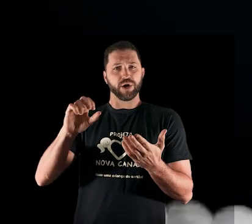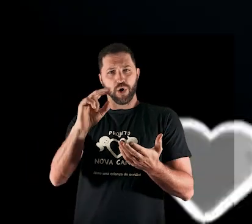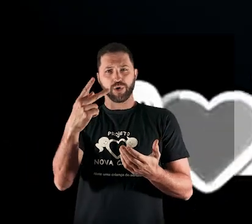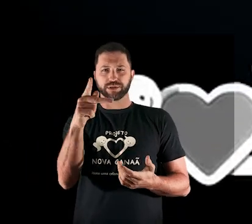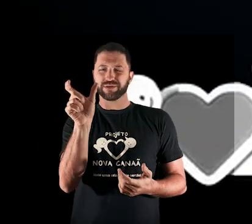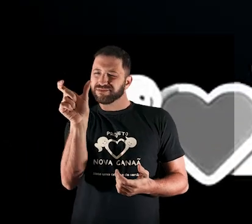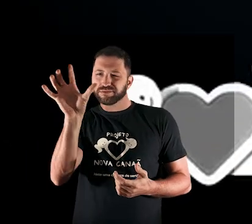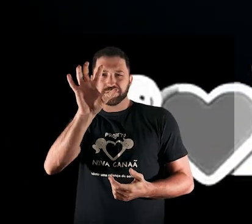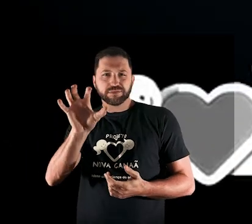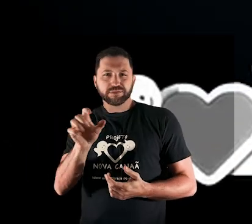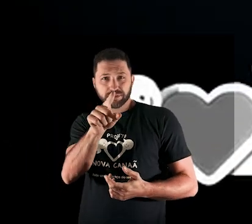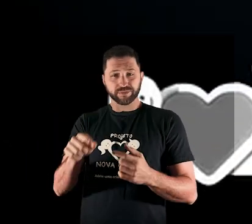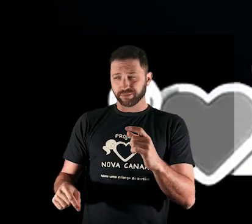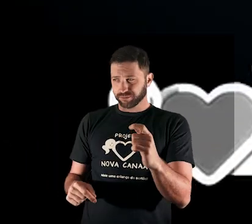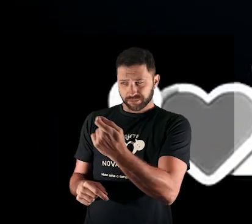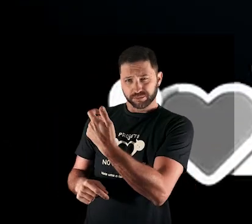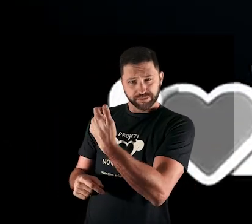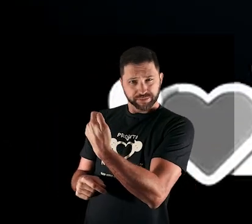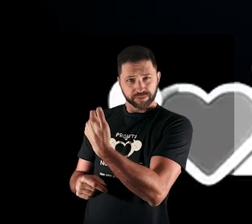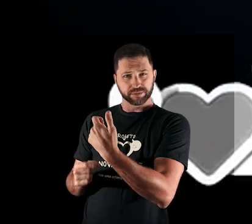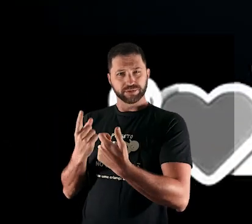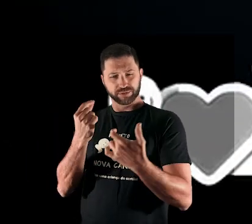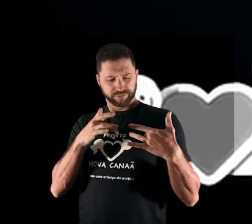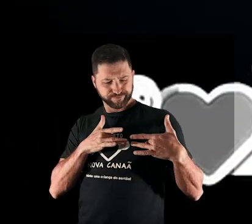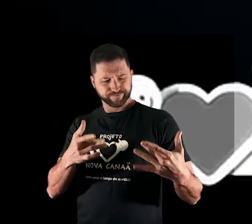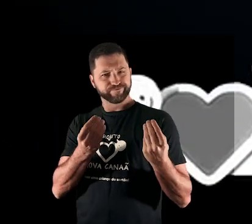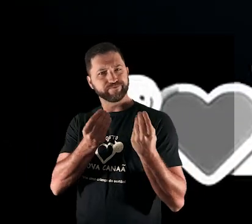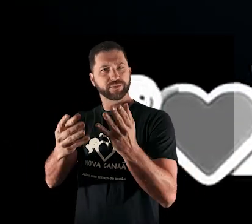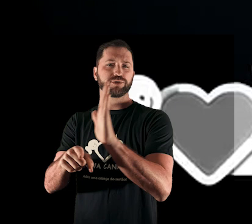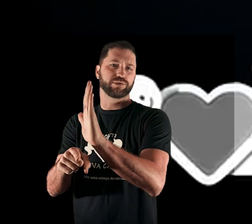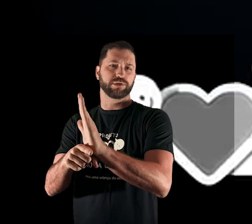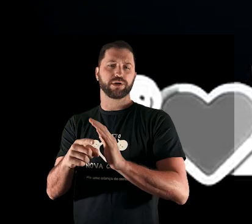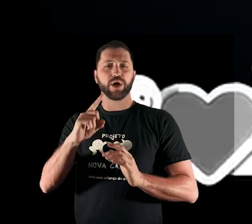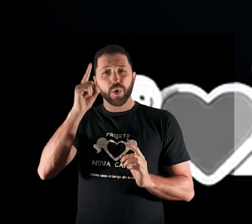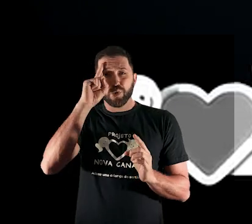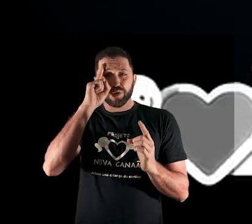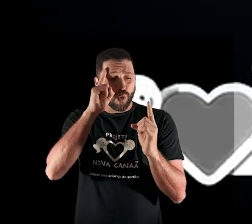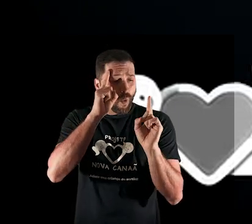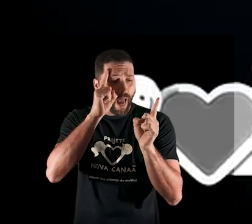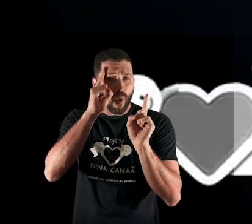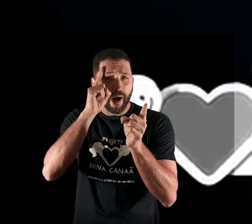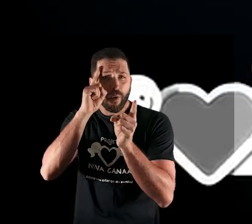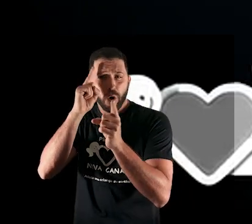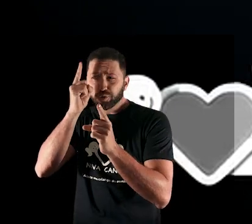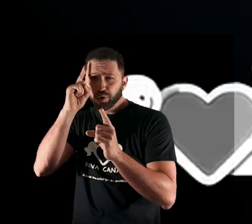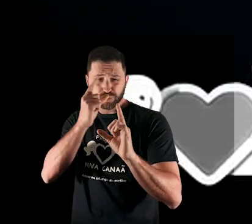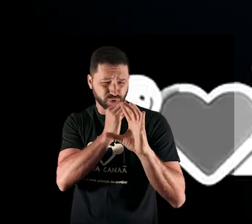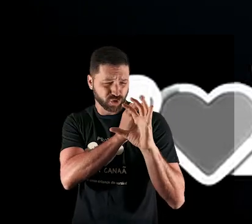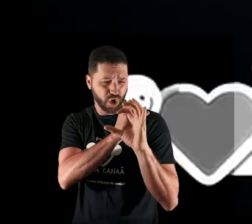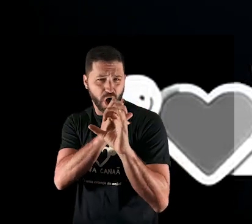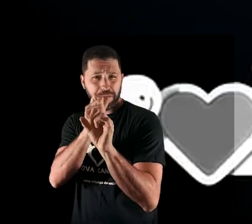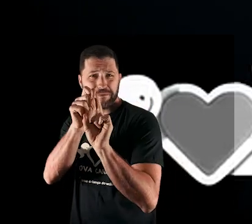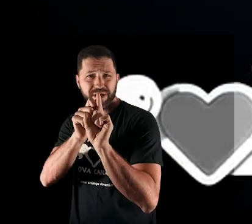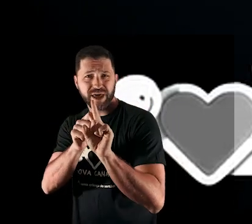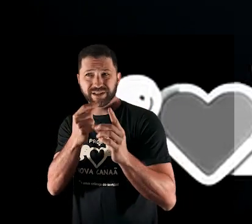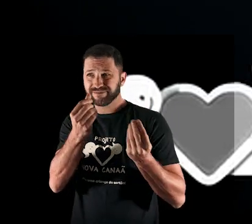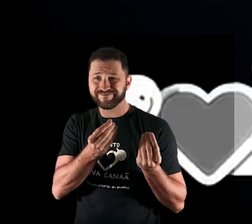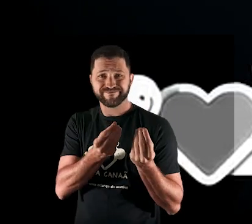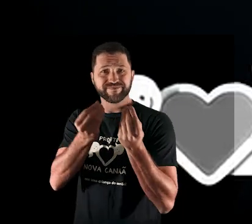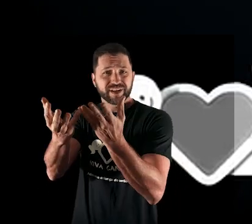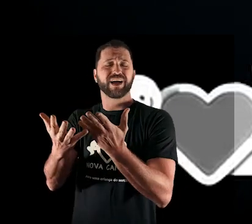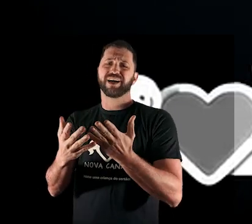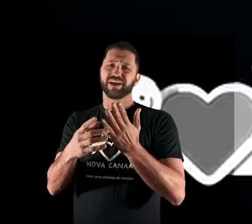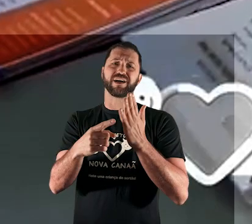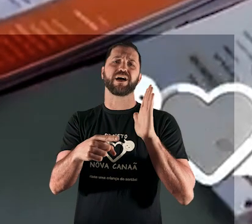r7.com/adoteumacriança ou aponte a câmera do seu celular para o QR Code que está aqui na tela e faça a sua doação. Com apenas R$1 por dia, você